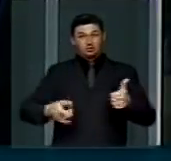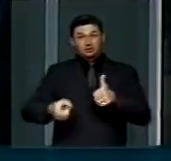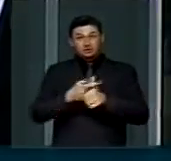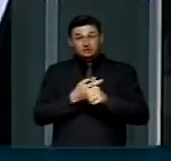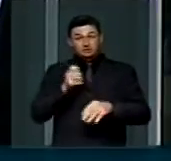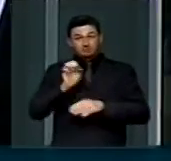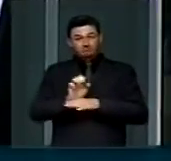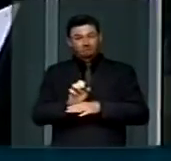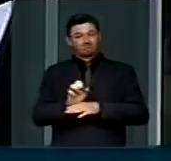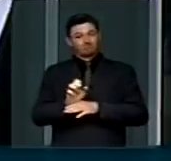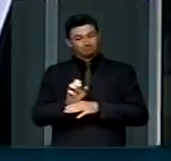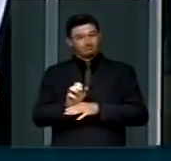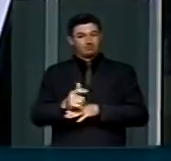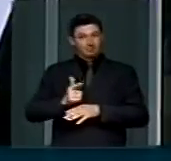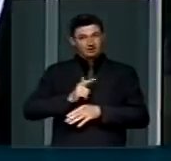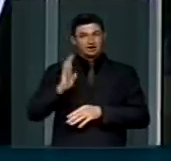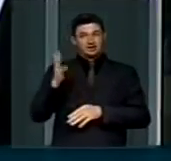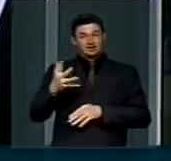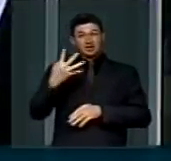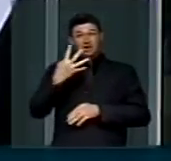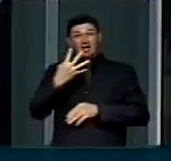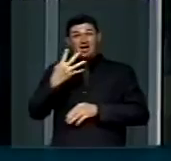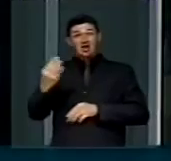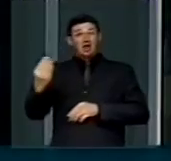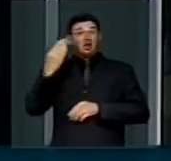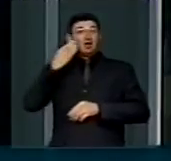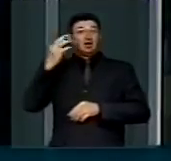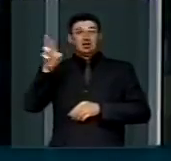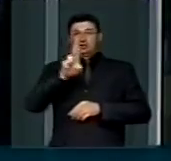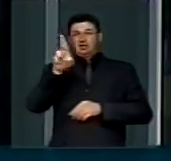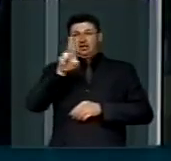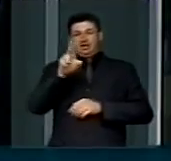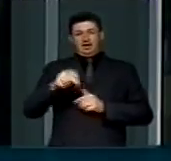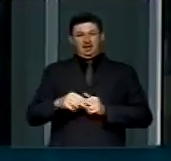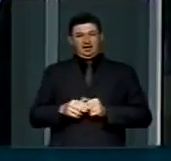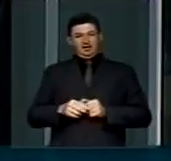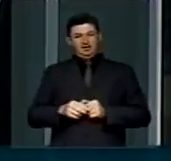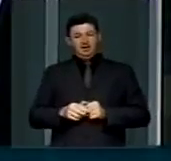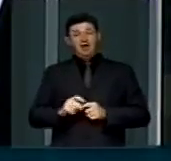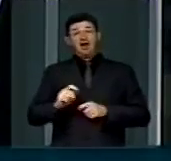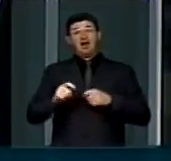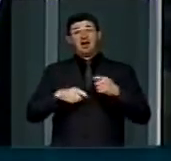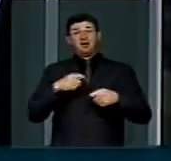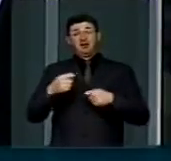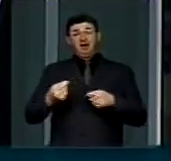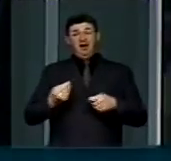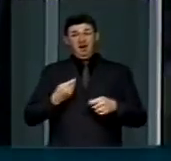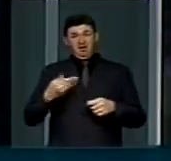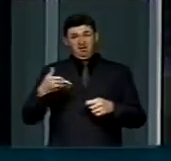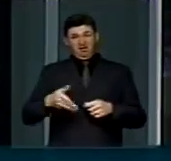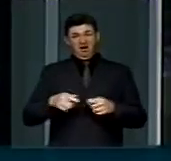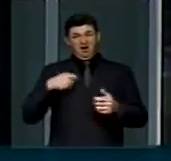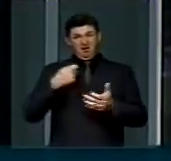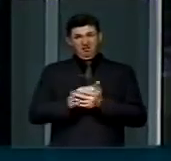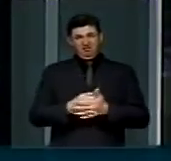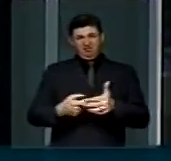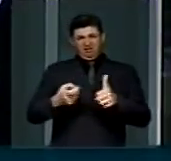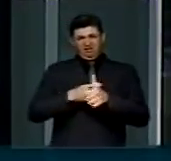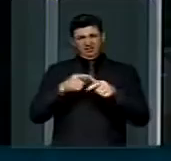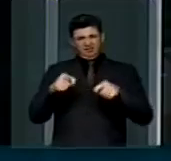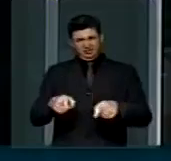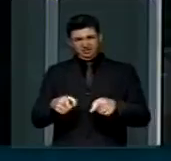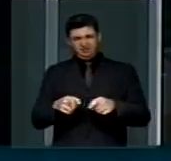pública do Estado chega a 4 bilhões de reais. E quem já está pagando essa conta e quem vai